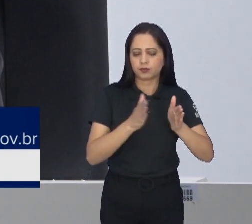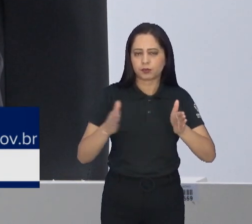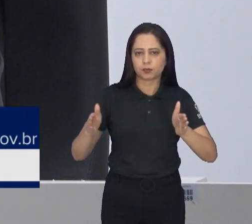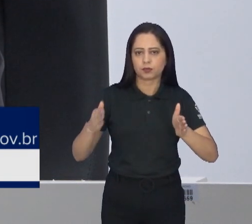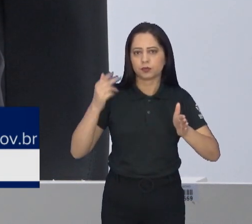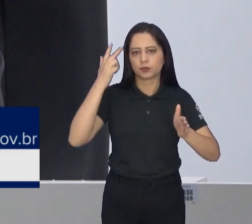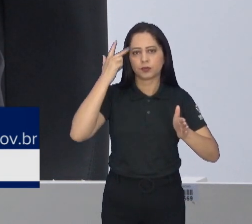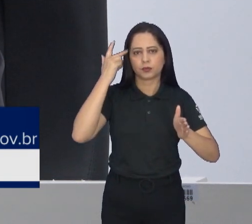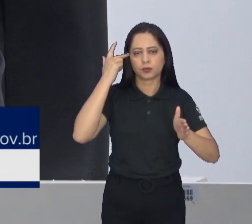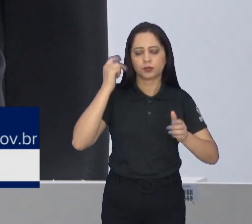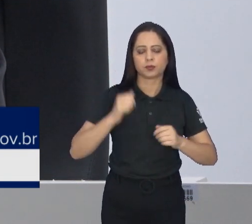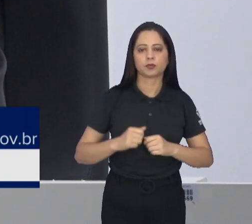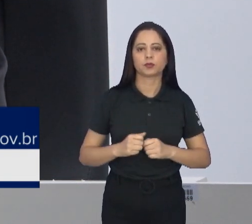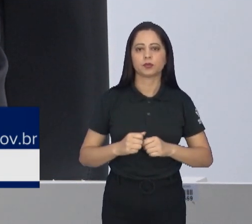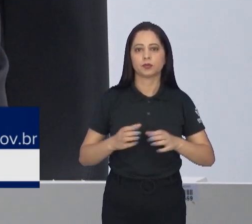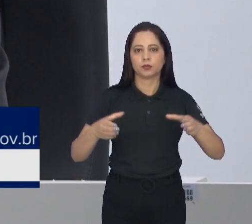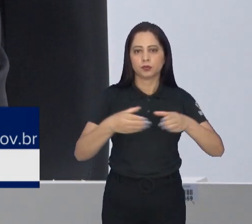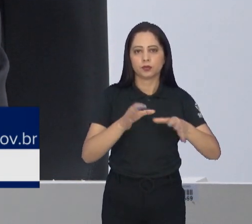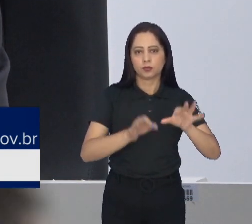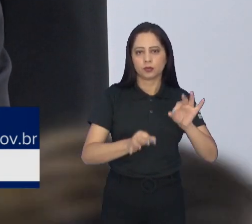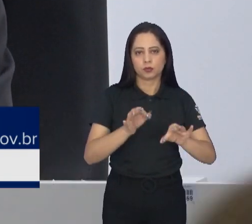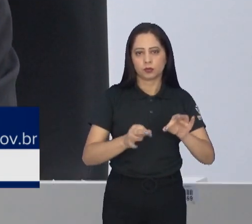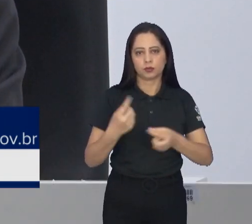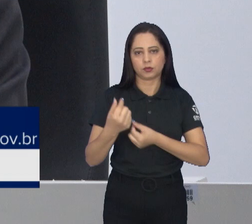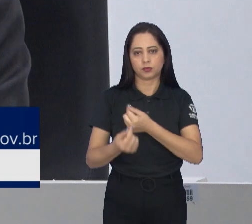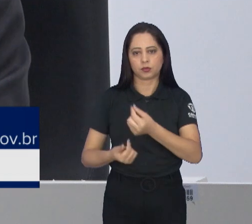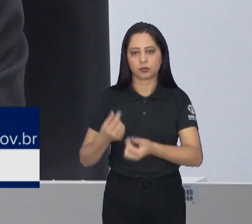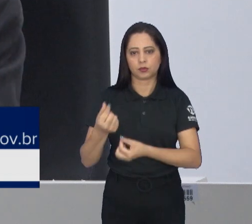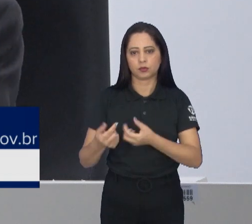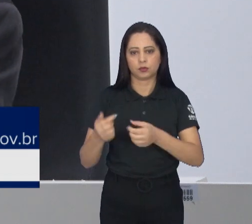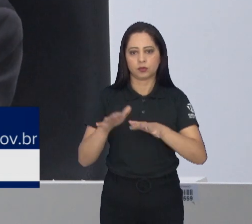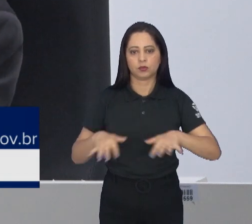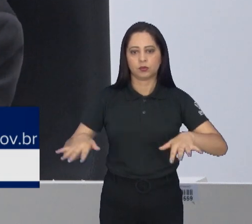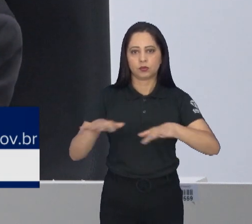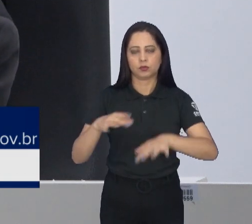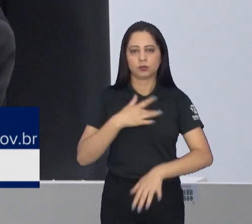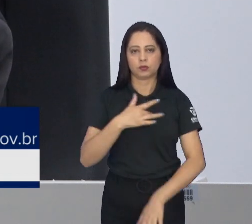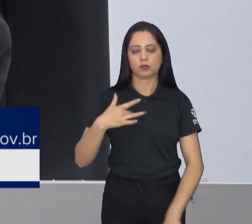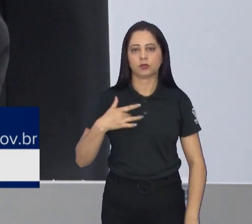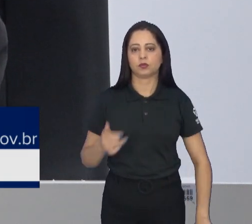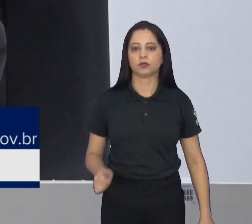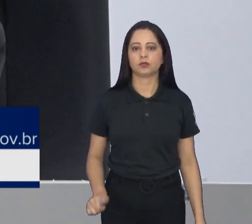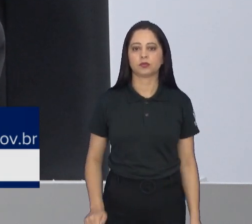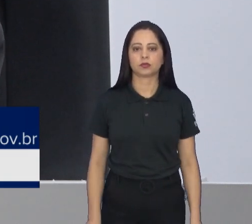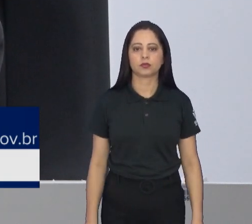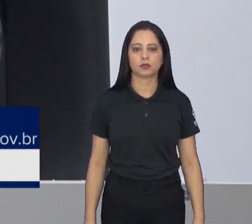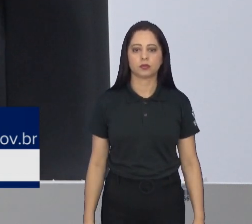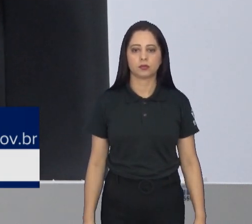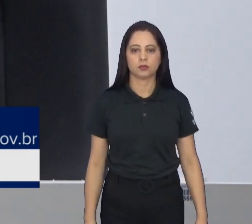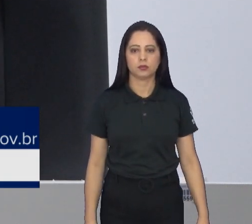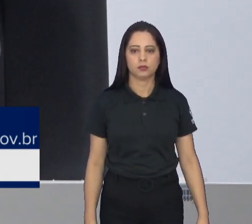ordinário, comissões de Justiça, Economia e Saúde.